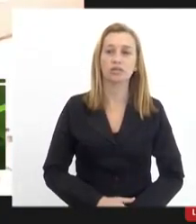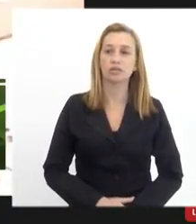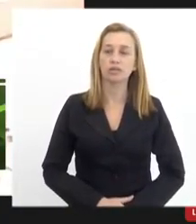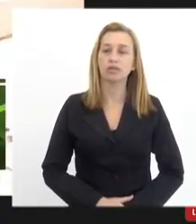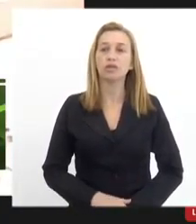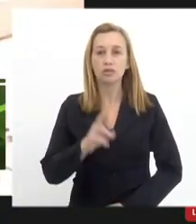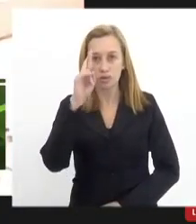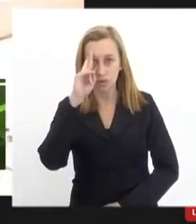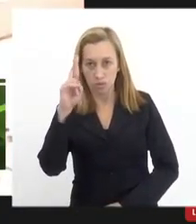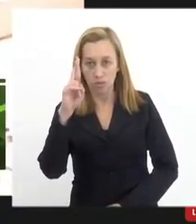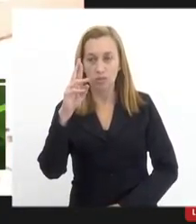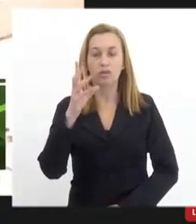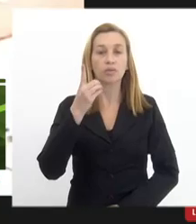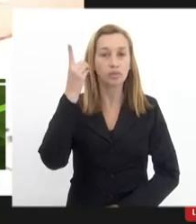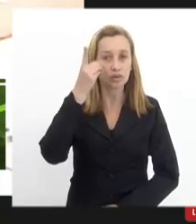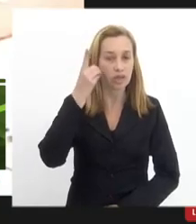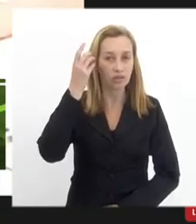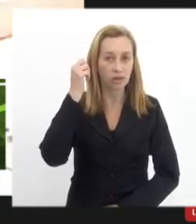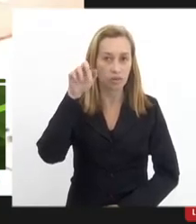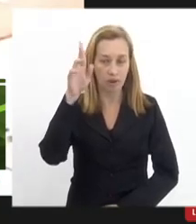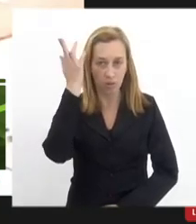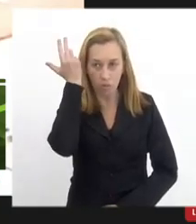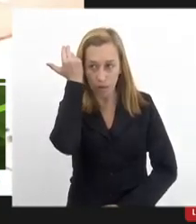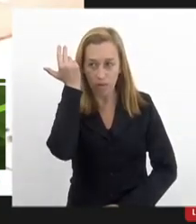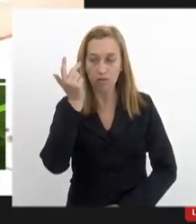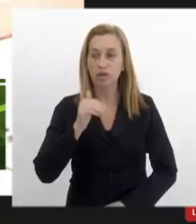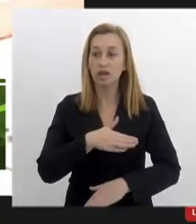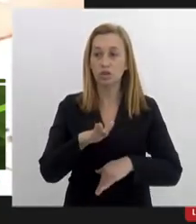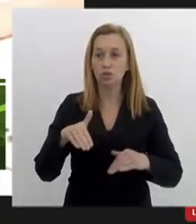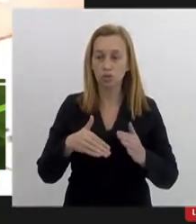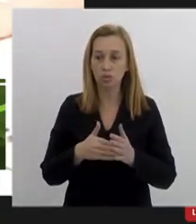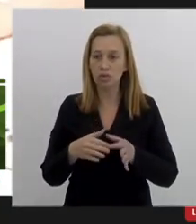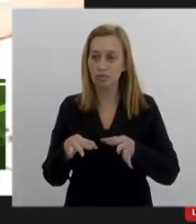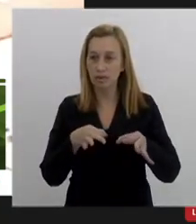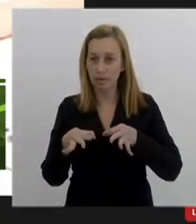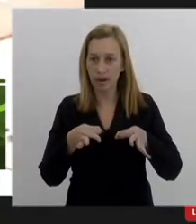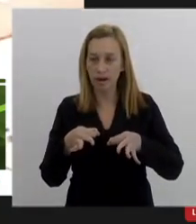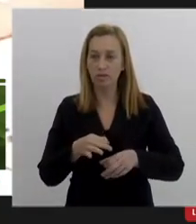senhor, deputado Leomar, e a todos que elaboraram.